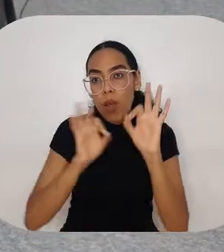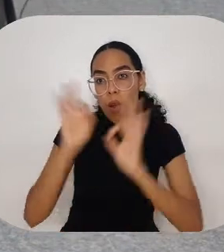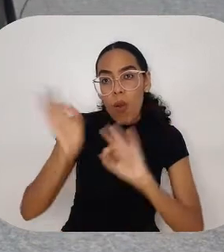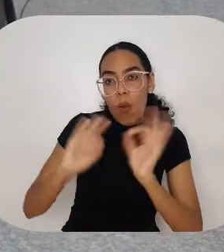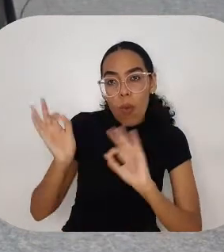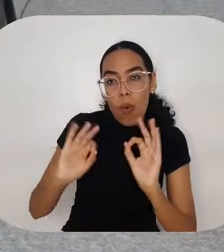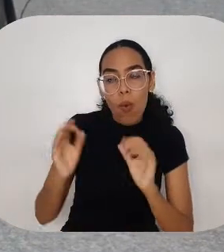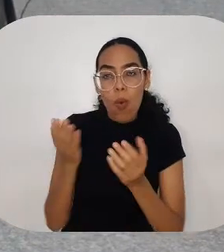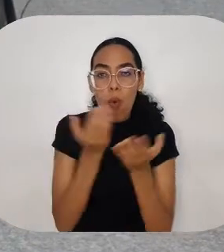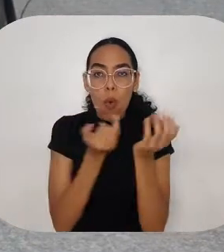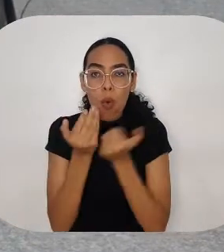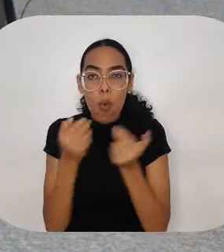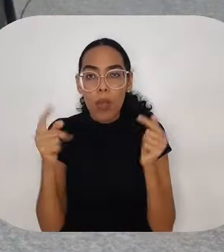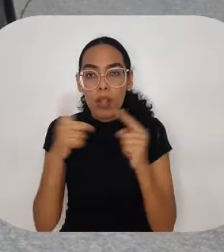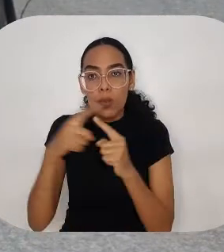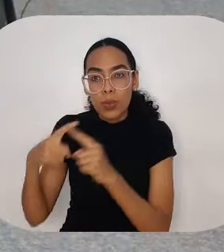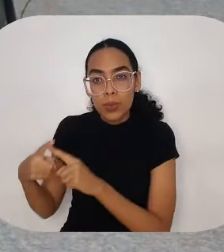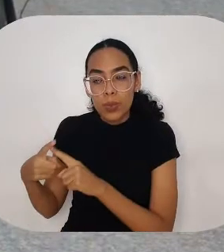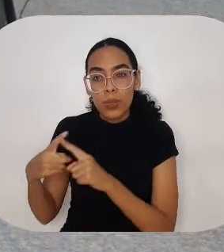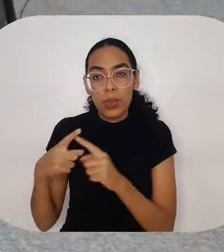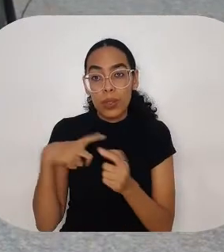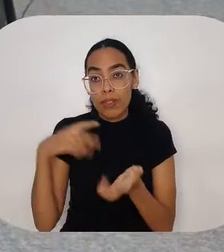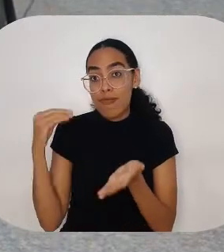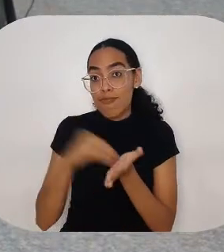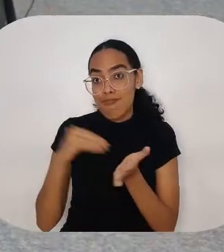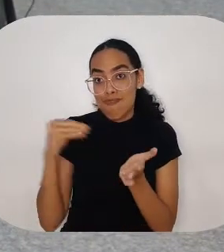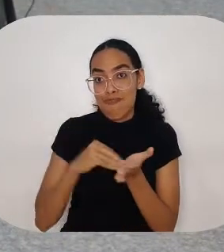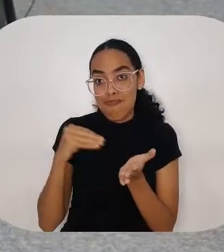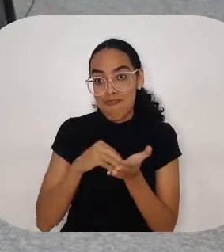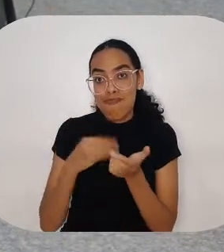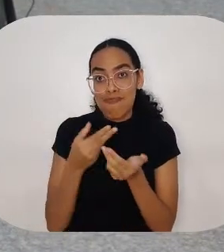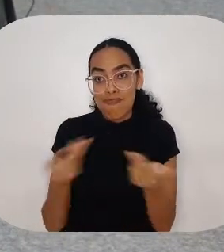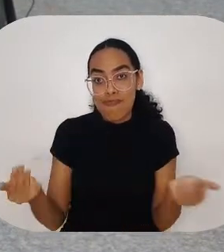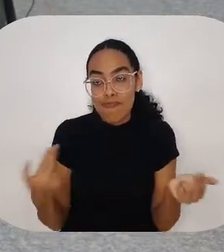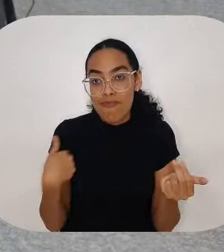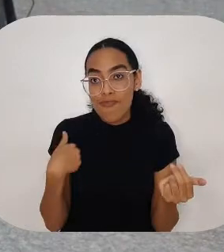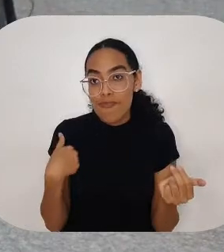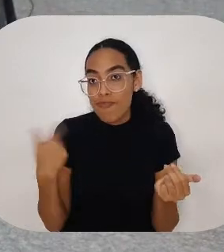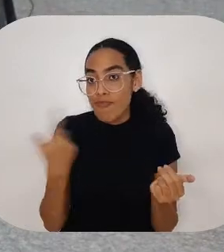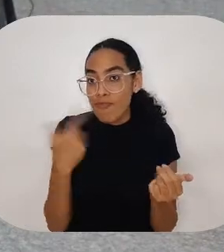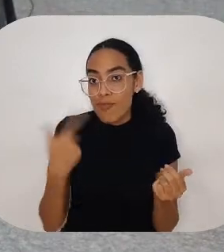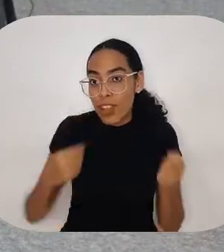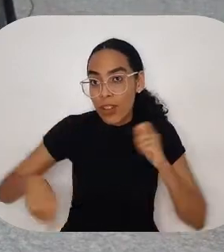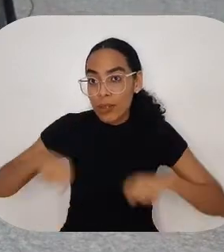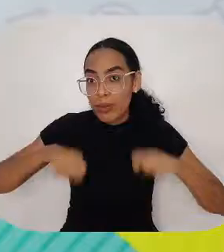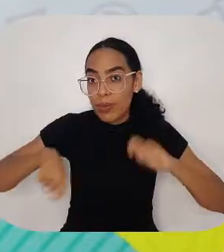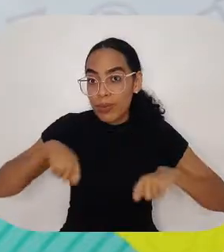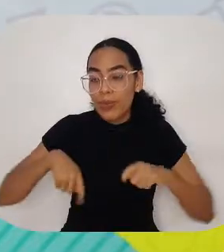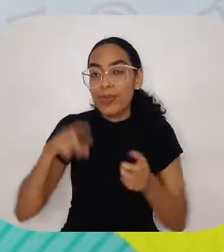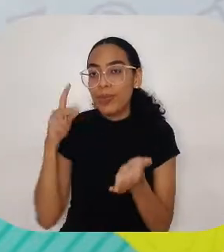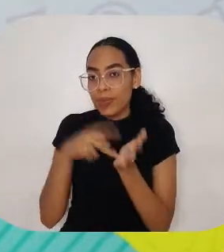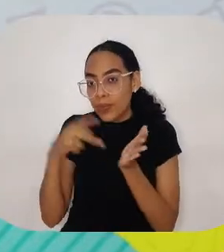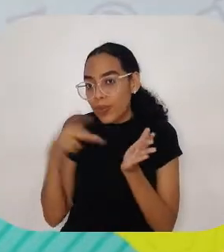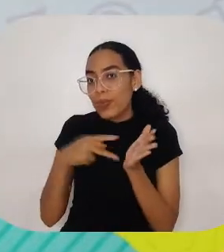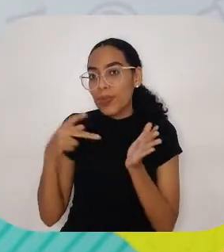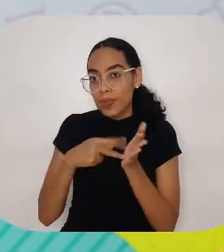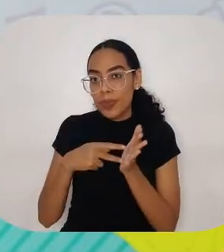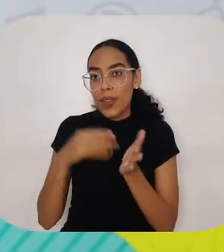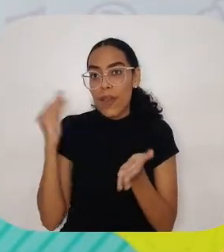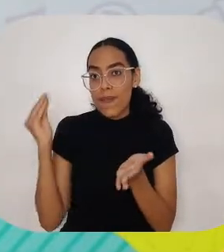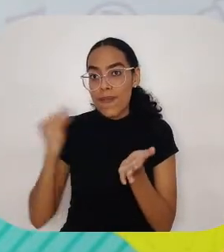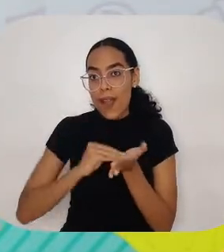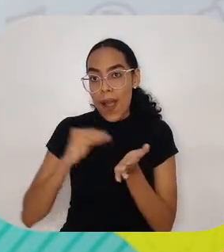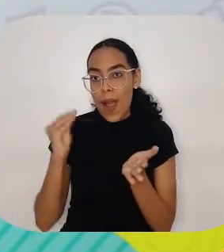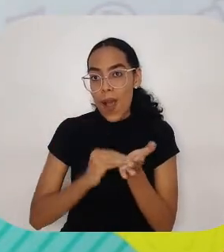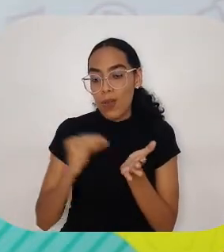às comidas típicas. Mas eu acho que tá faltando alguma coisa. Não teve quadrilha, não? Ah, tá faltando a